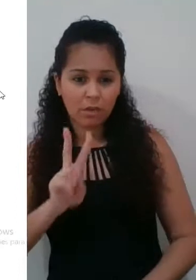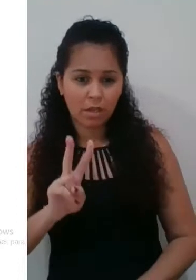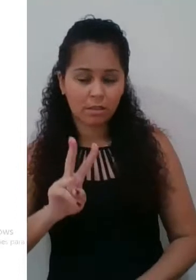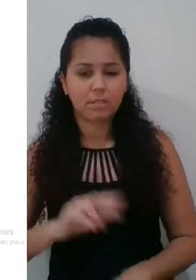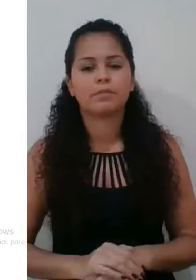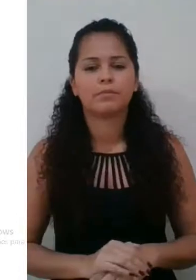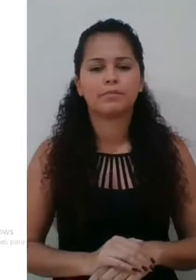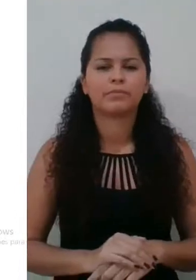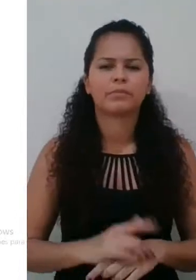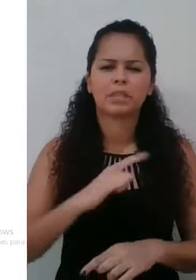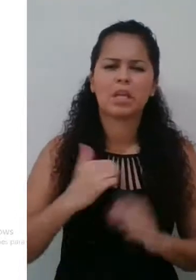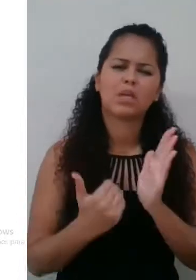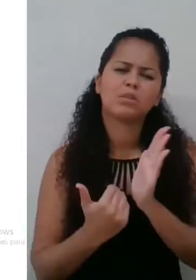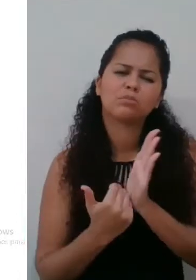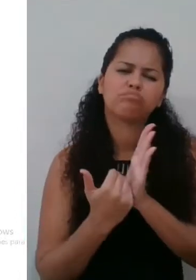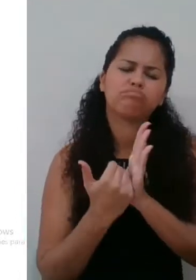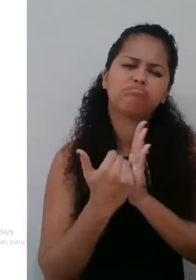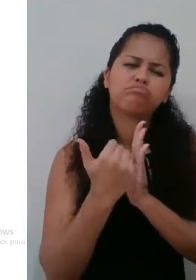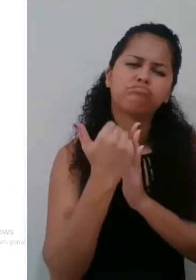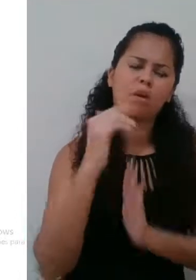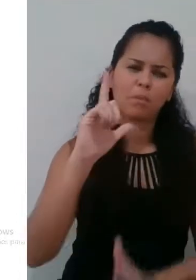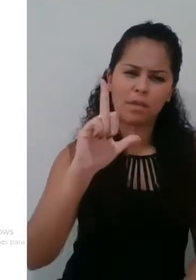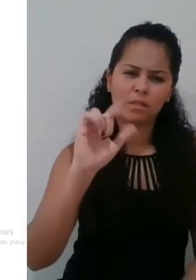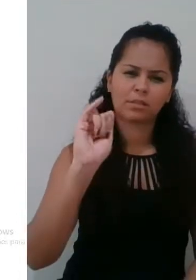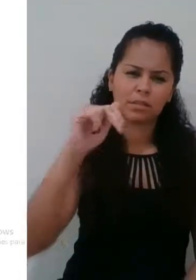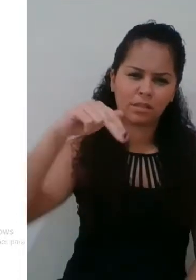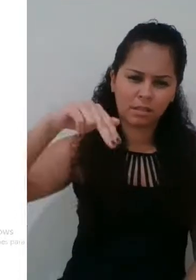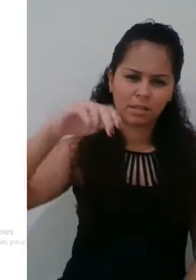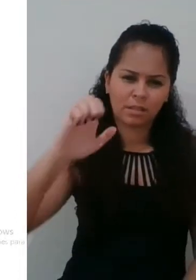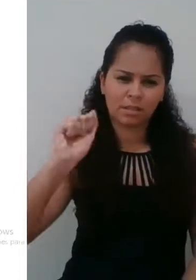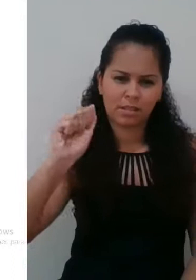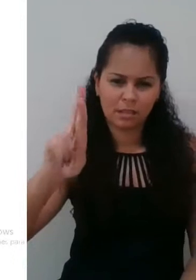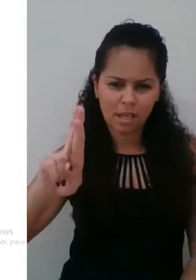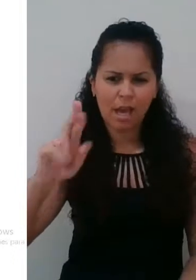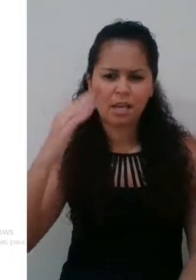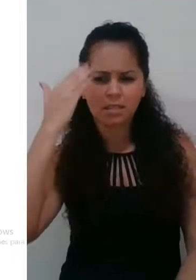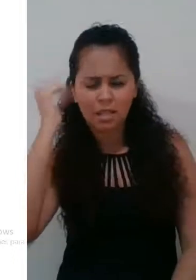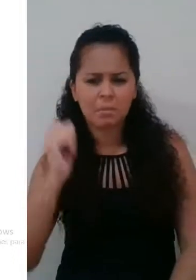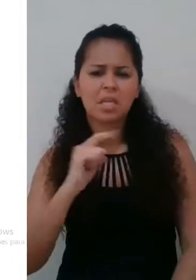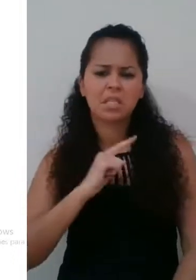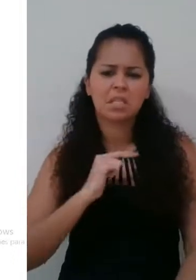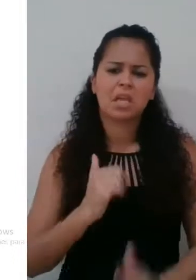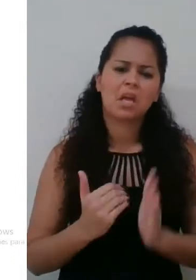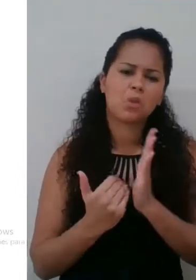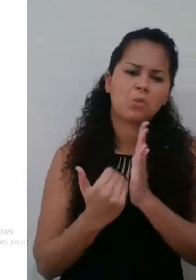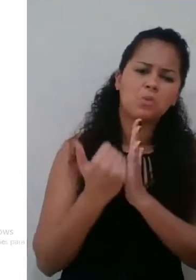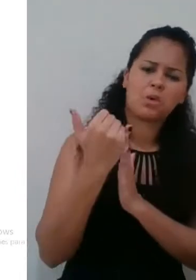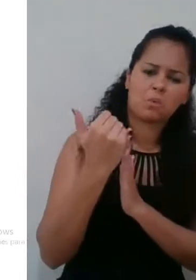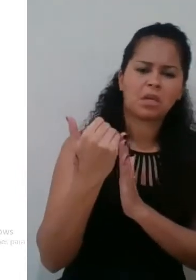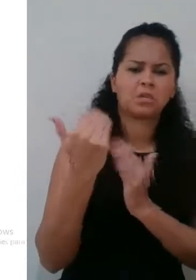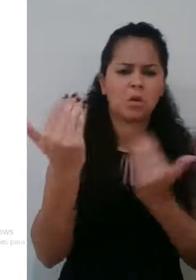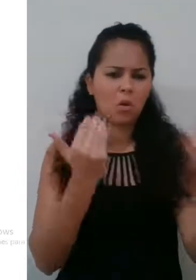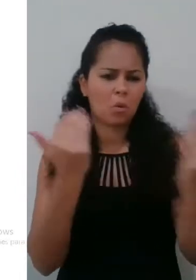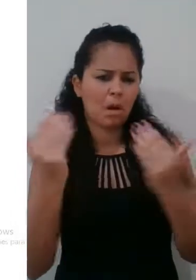linear transversal determina se a imagem sofre alguma variação nas suas dimensões em relação às dimensões do